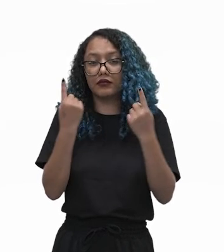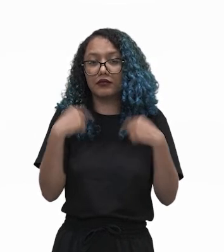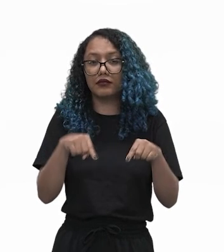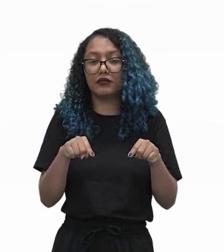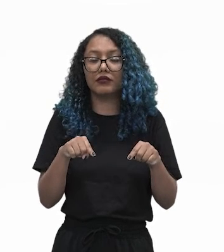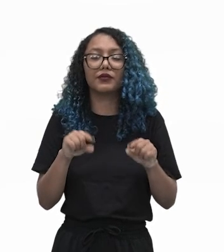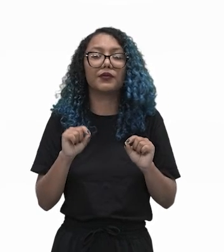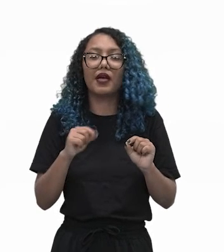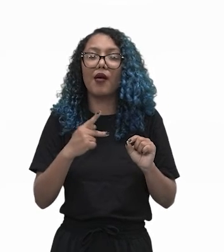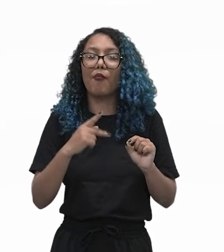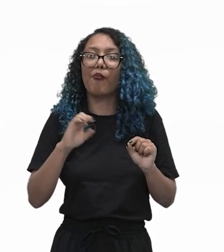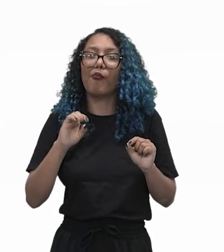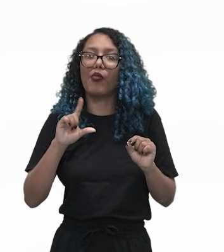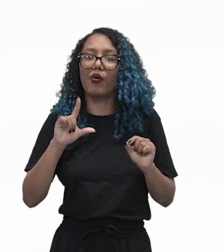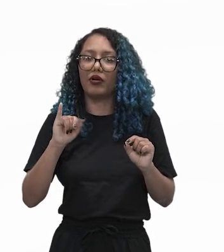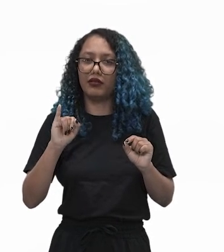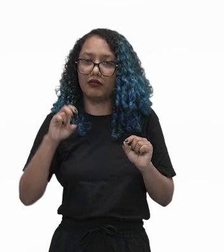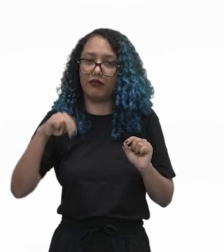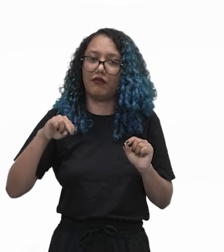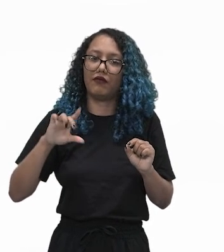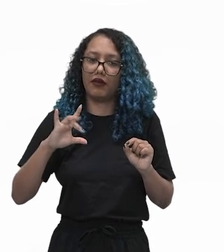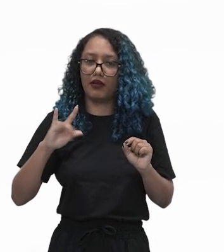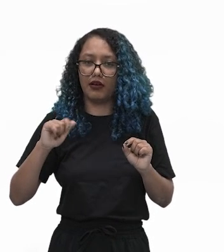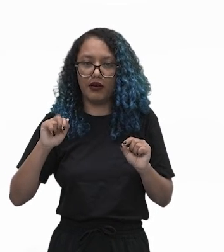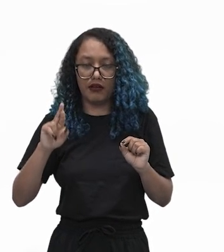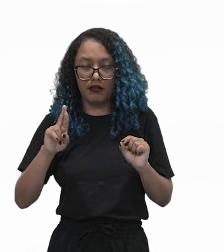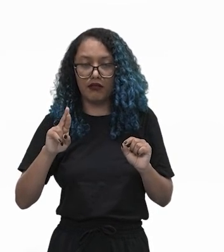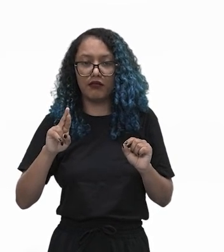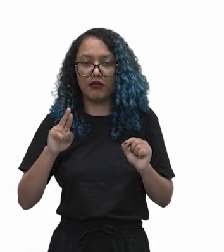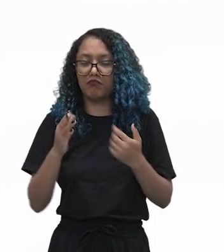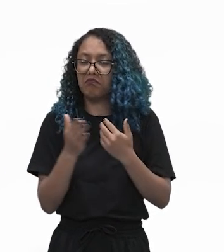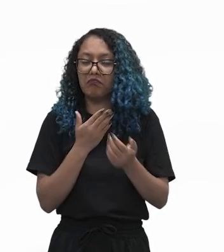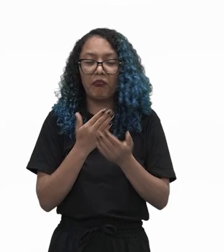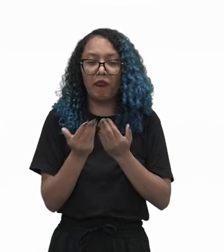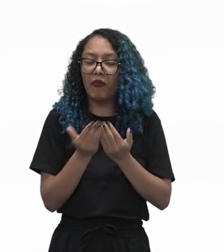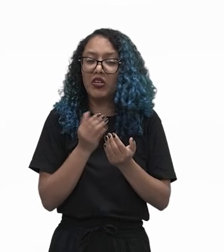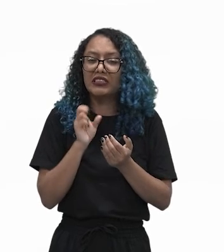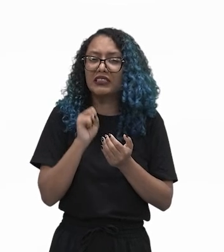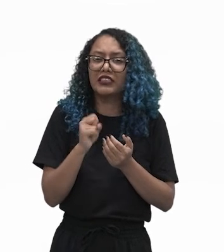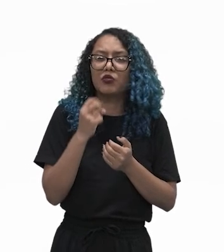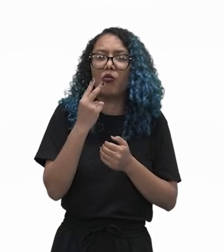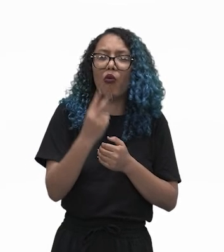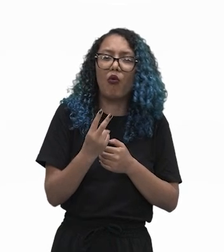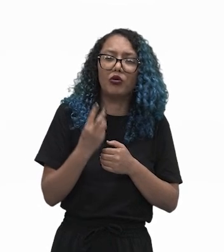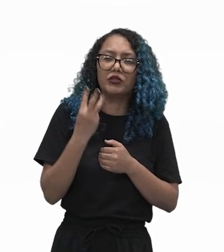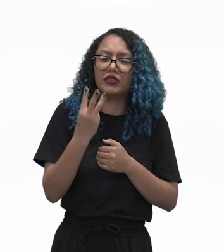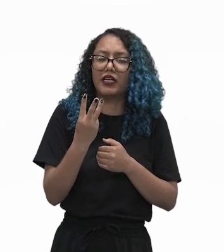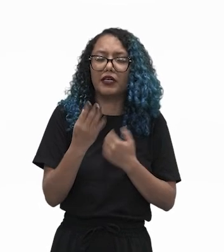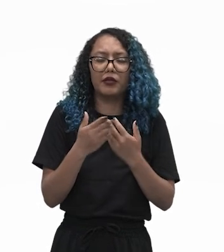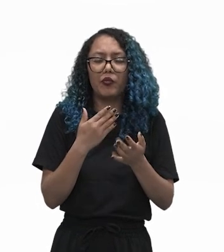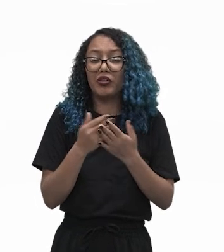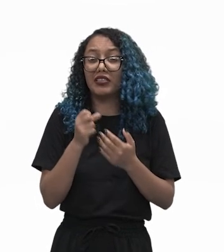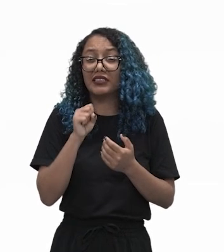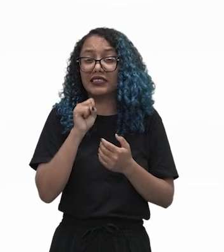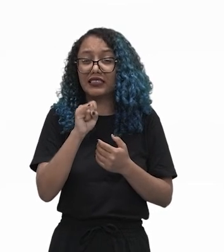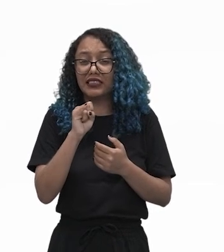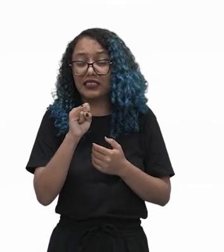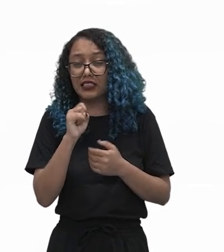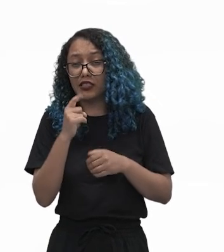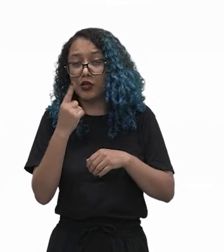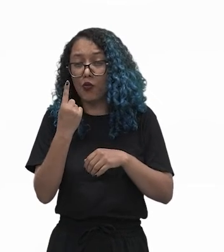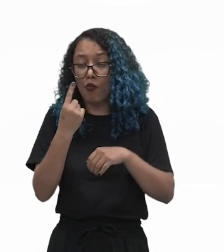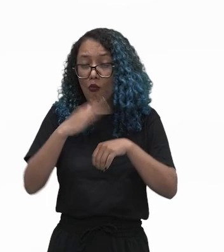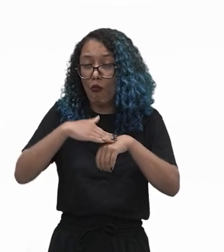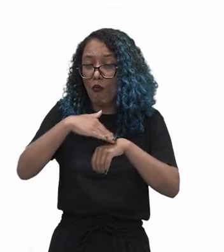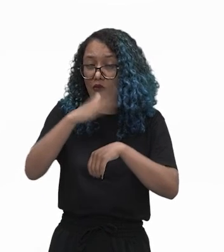de polinuclear. Não importa se tem 2, se tem 3, a partir do momento que tem mais de um,